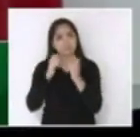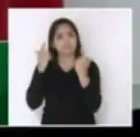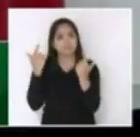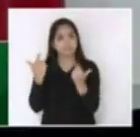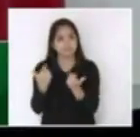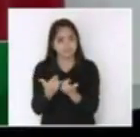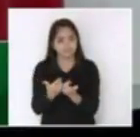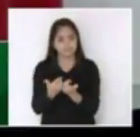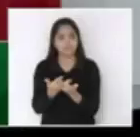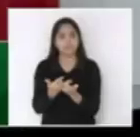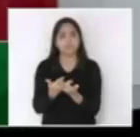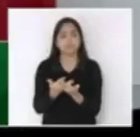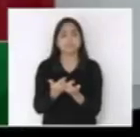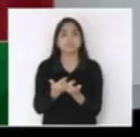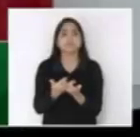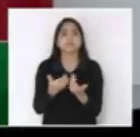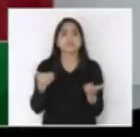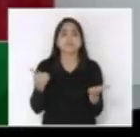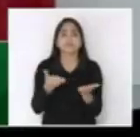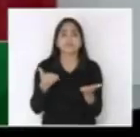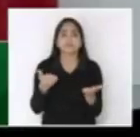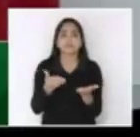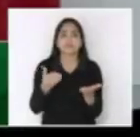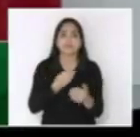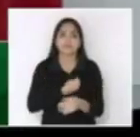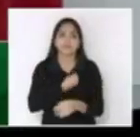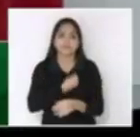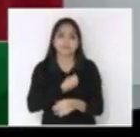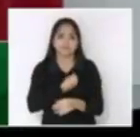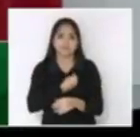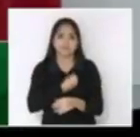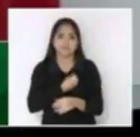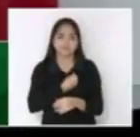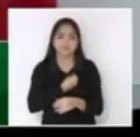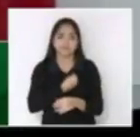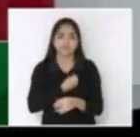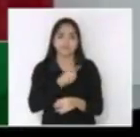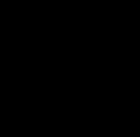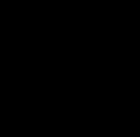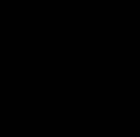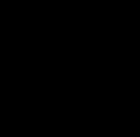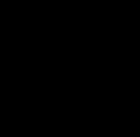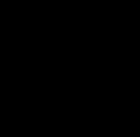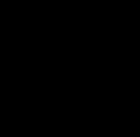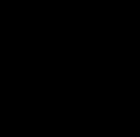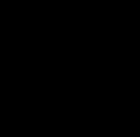Estado de Santa Catarina, quem aqui comparece para acompanhar essa reunião.